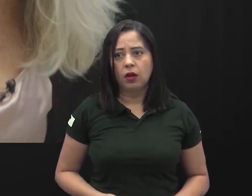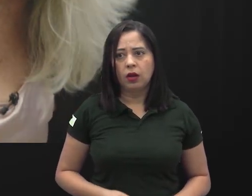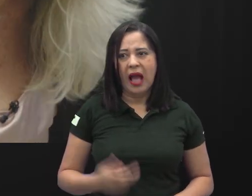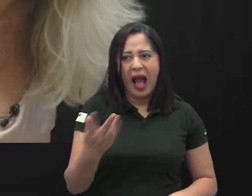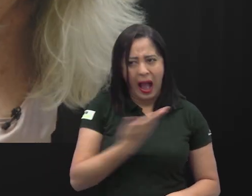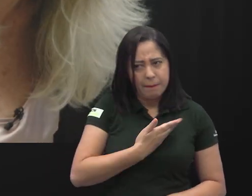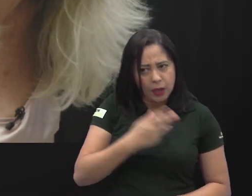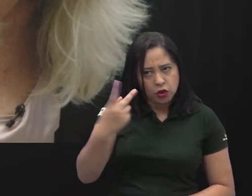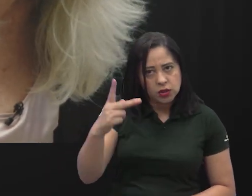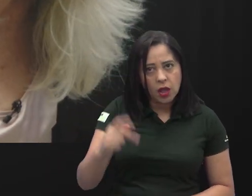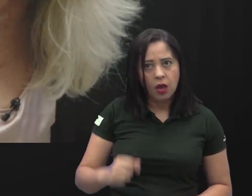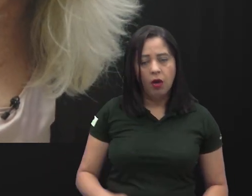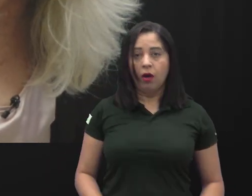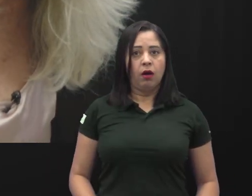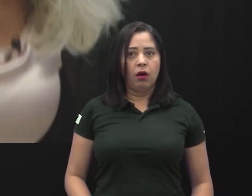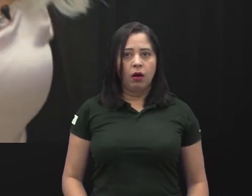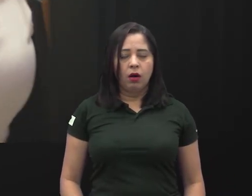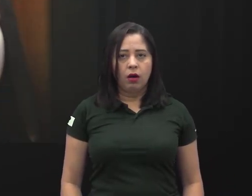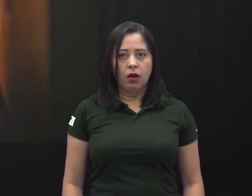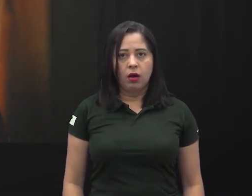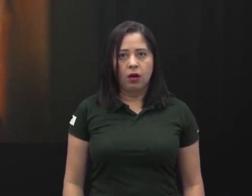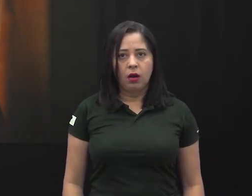seus comparsas?